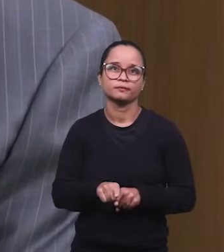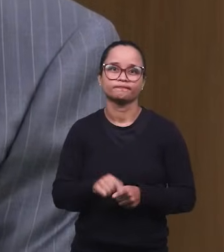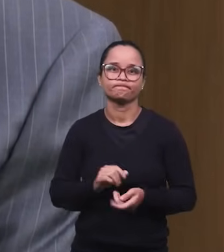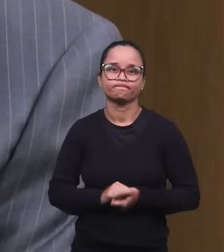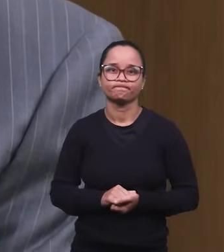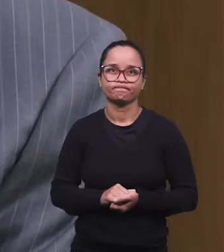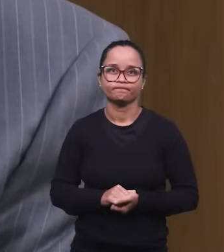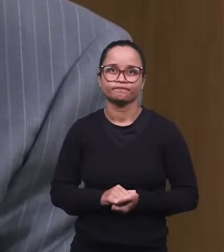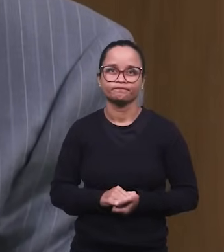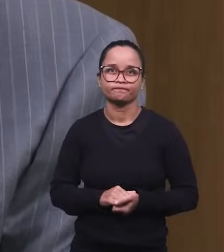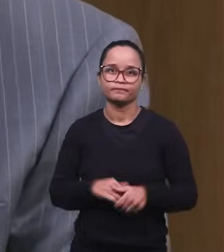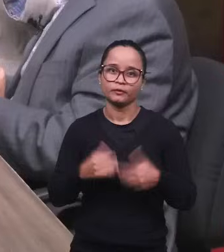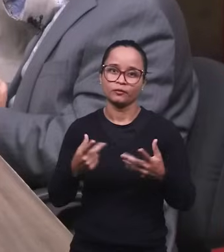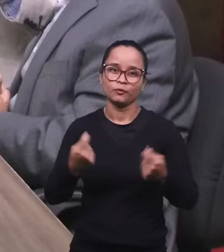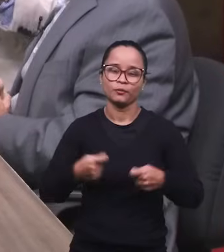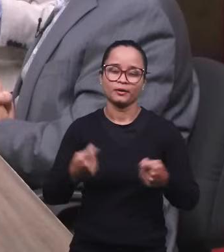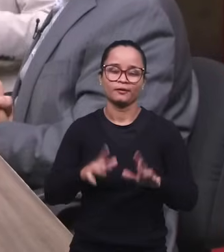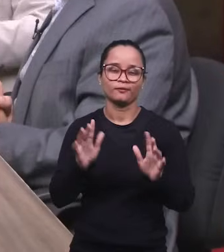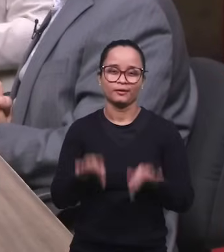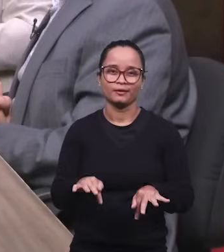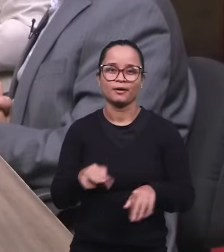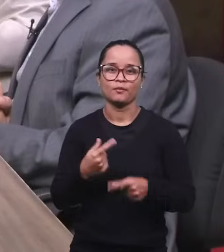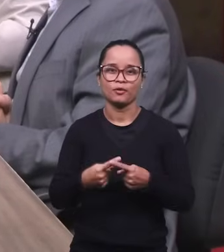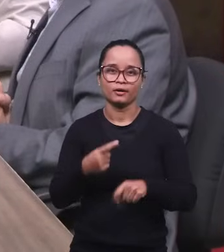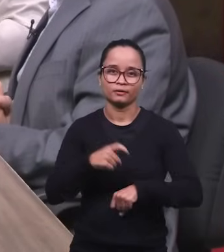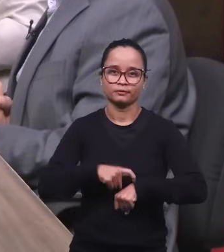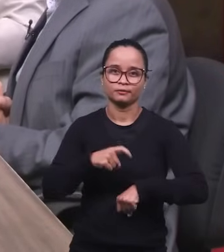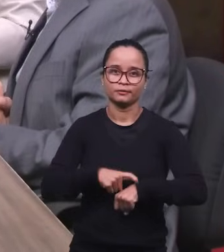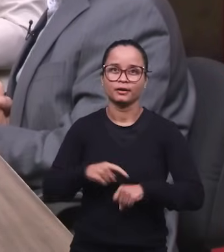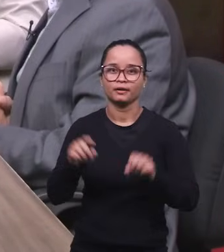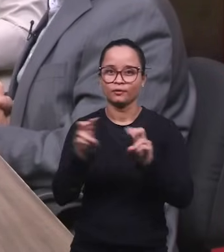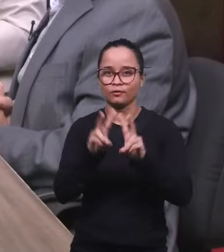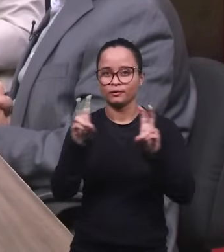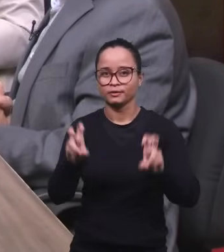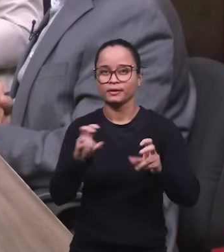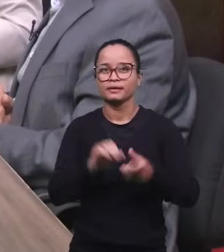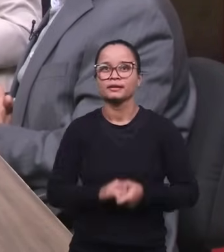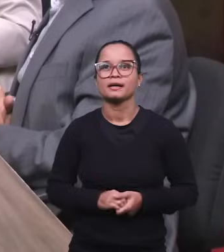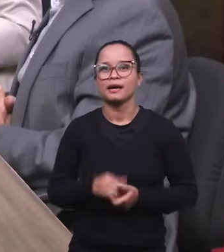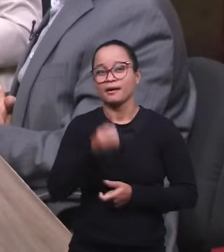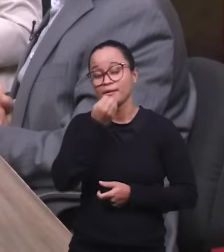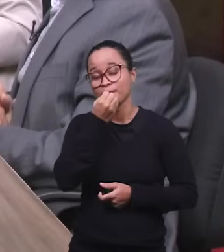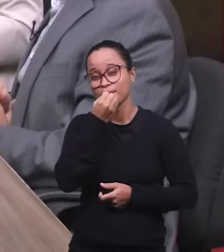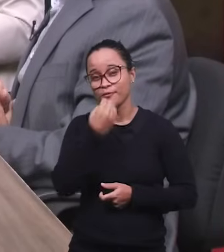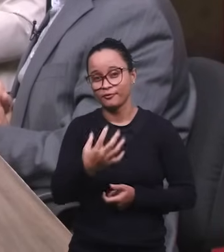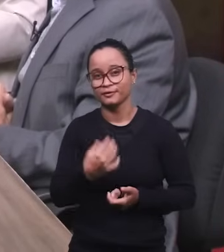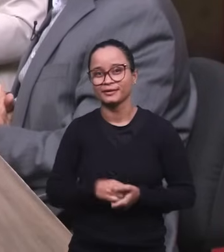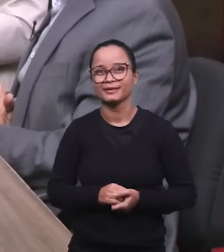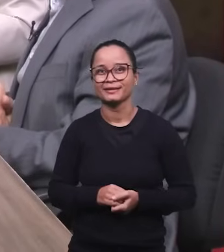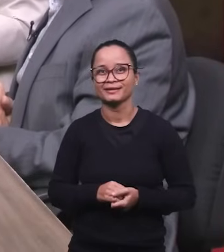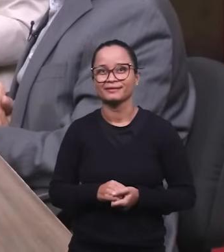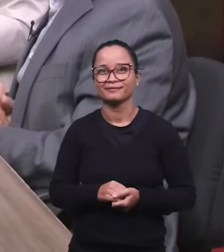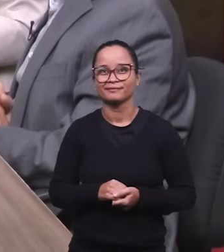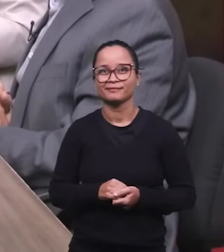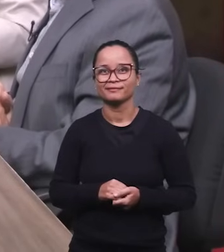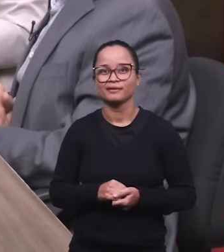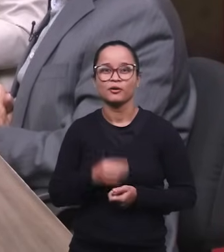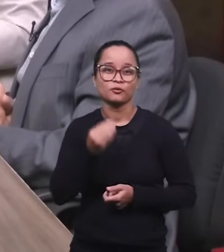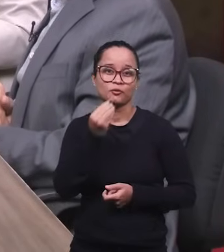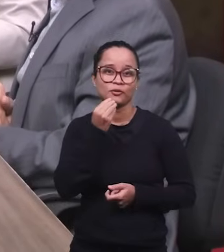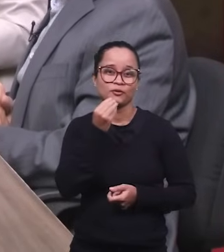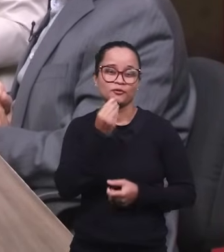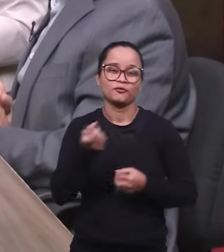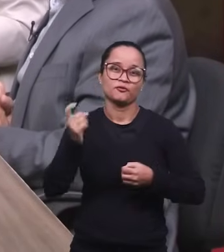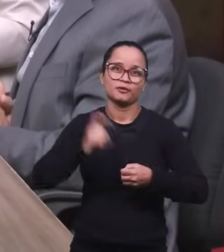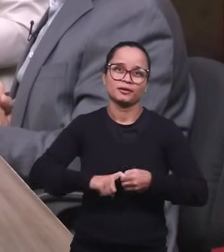Compreender esse lado. Amém. Nós precisamos encerrar, infelizmente, por conta do tempo, porque o assunto é muito bom e quem sabe a gente tem a